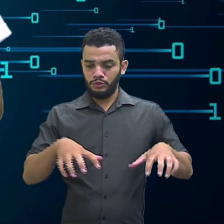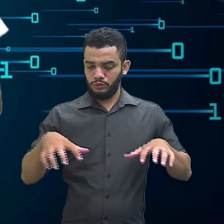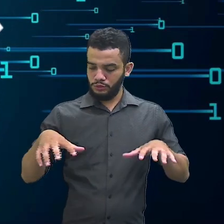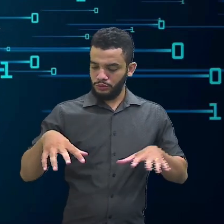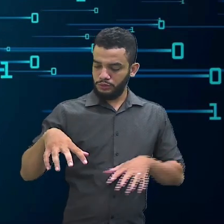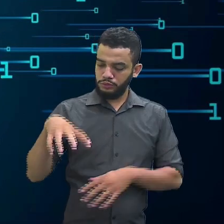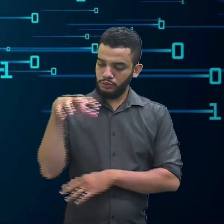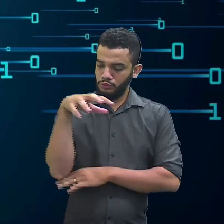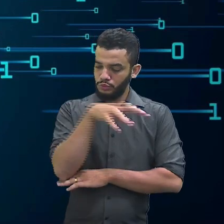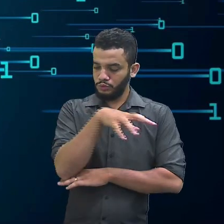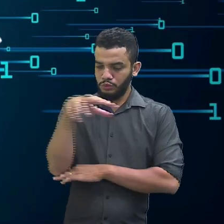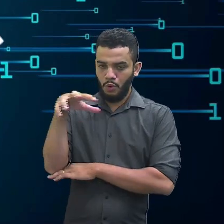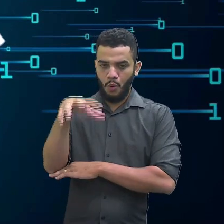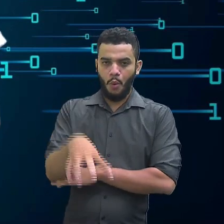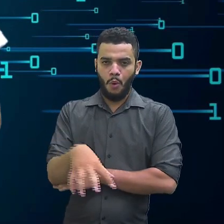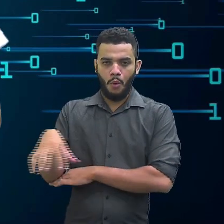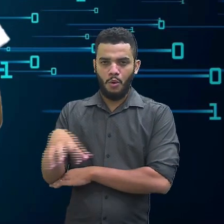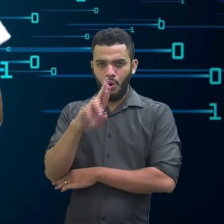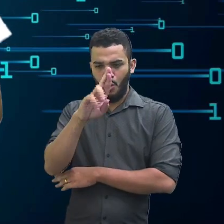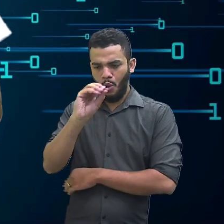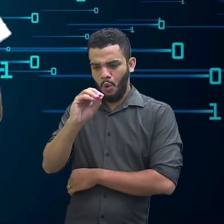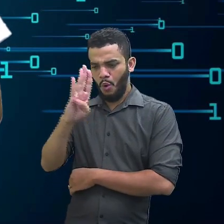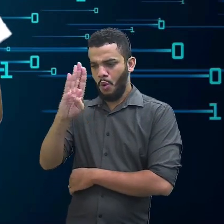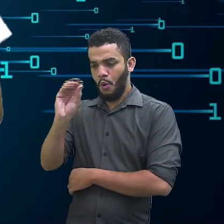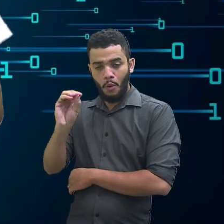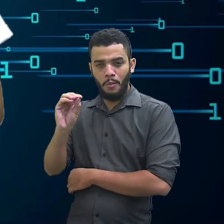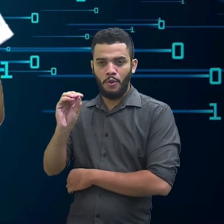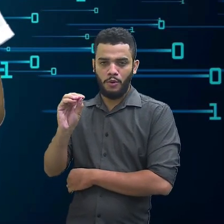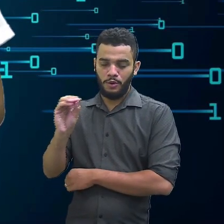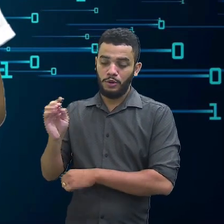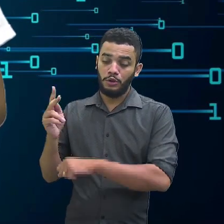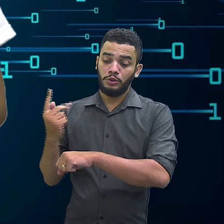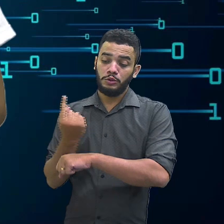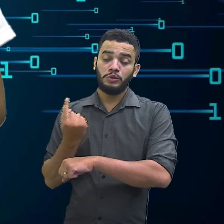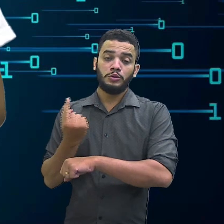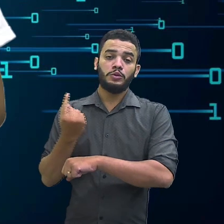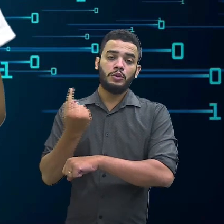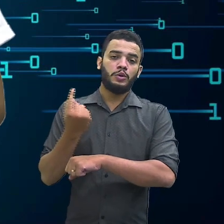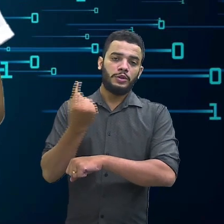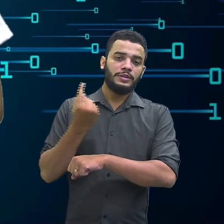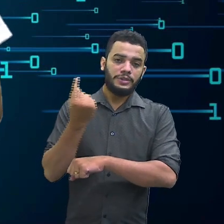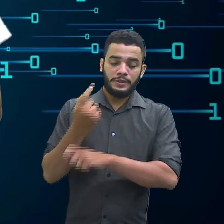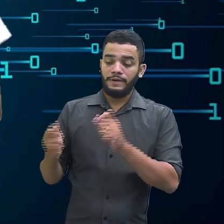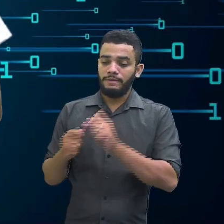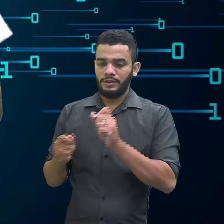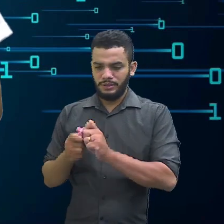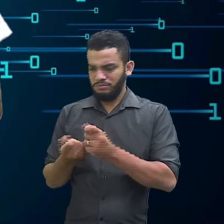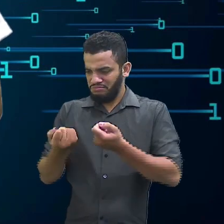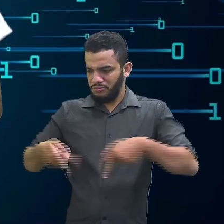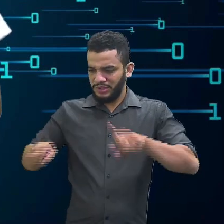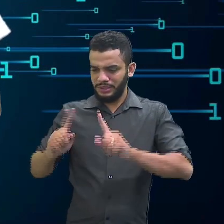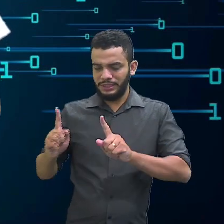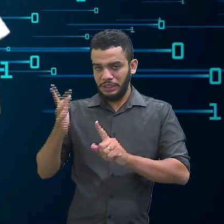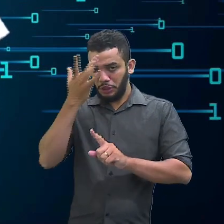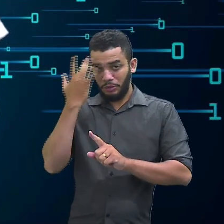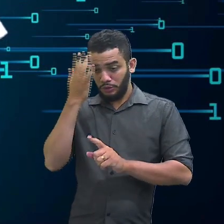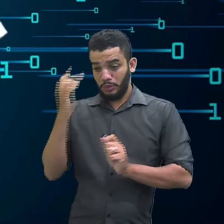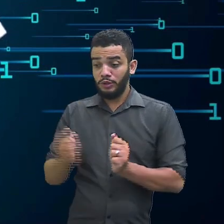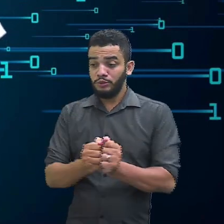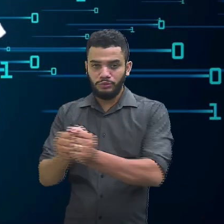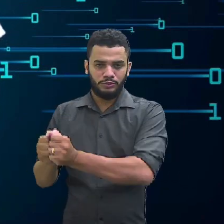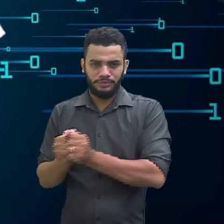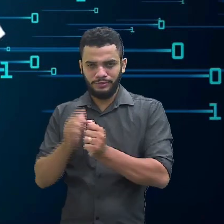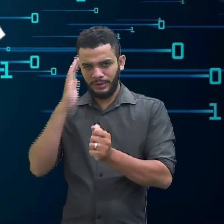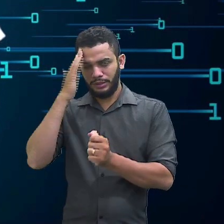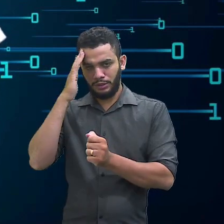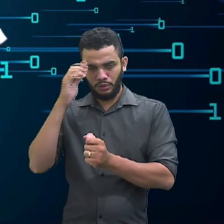aprendam, pensem e tomem decisões por si mesmas, sem precisar de intervenção humana o tempo todo. Isso pode ajudar as pessoas